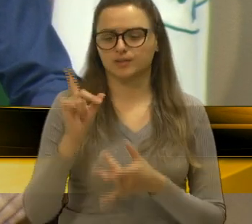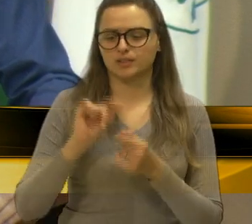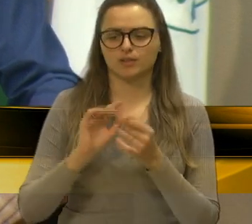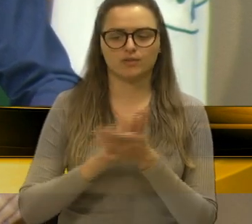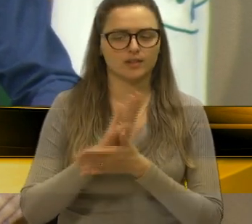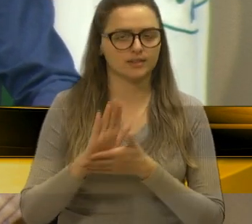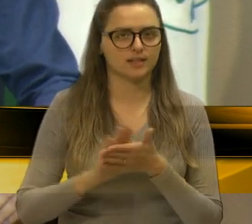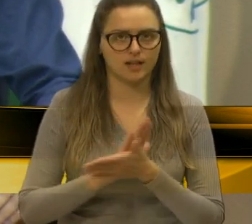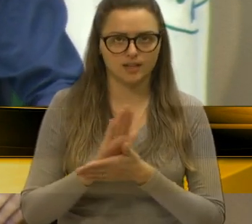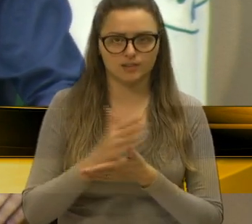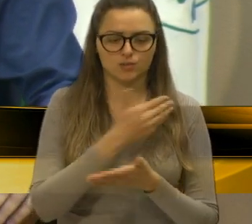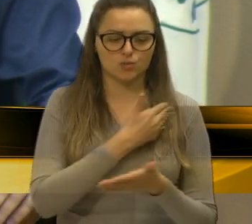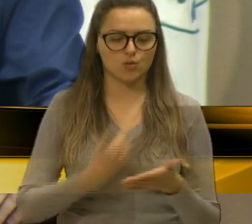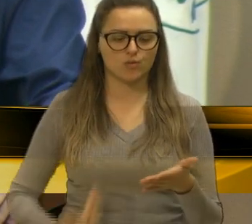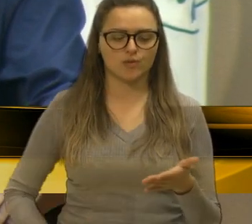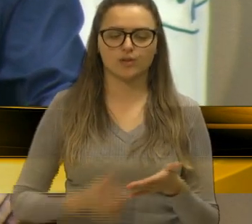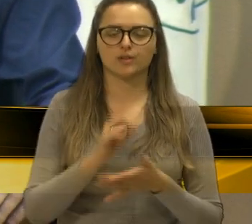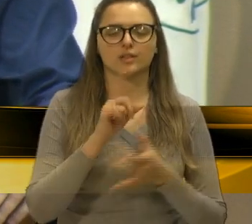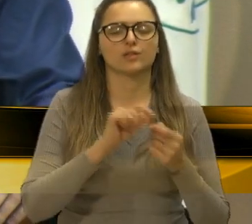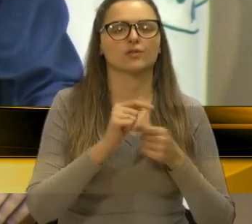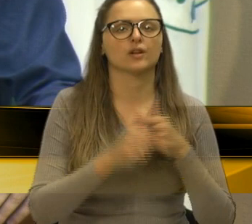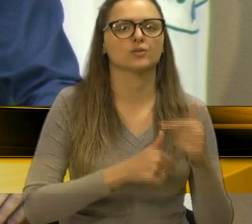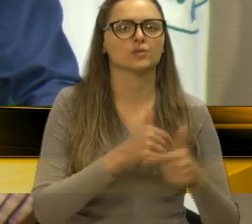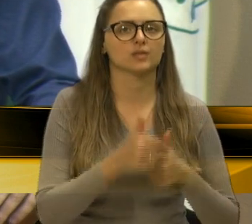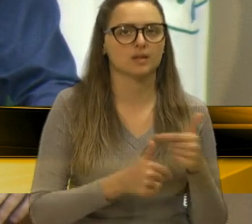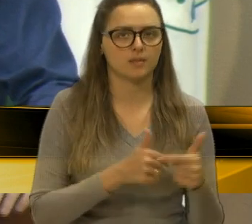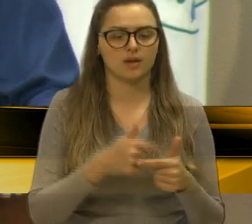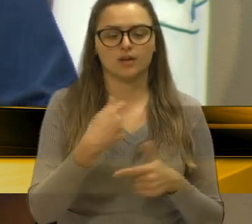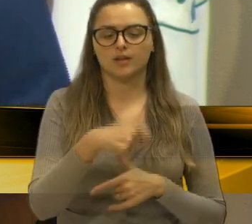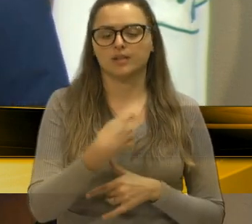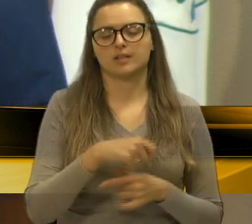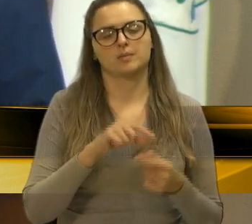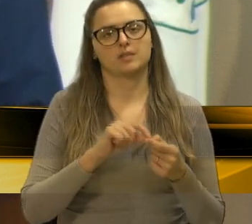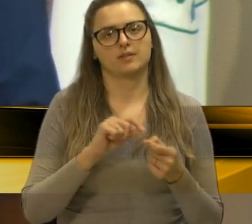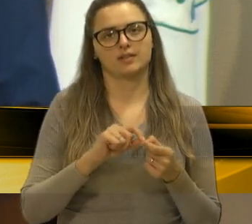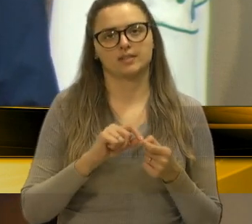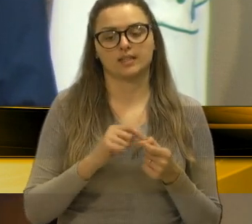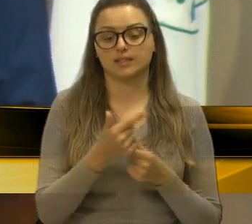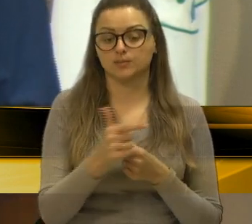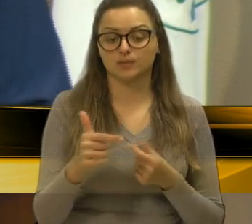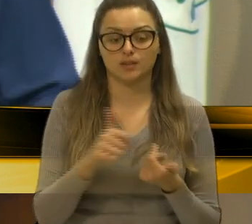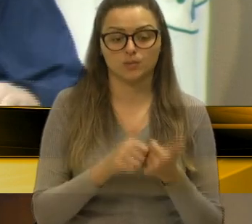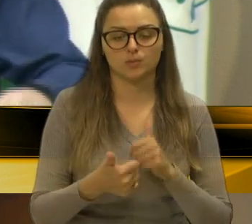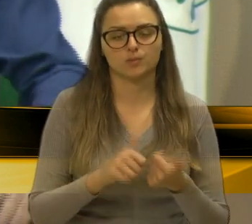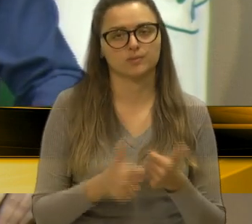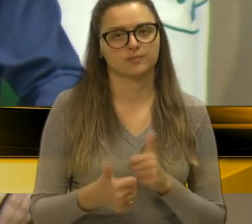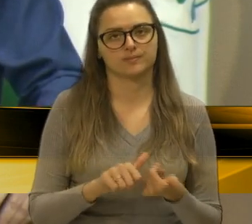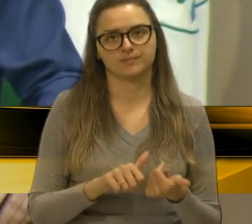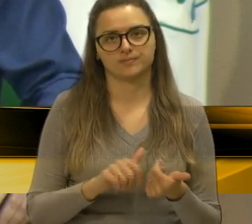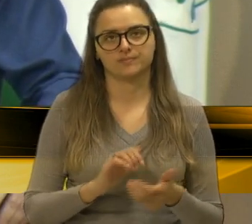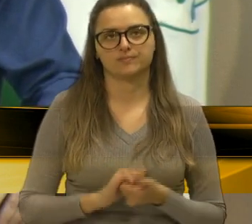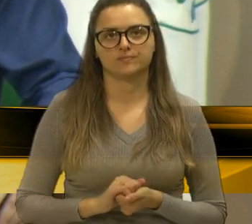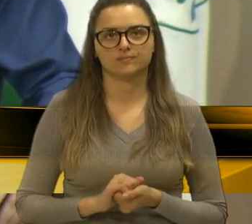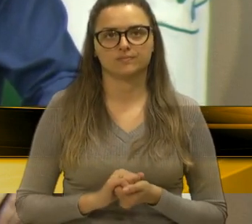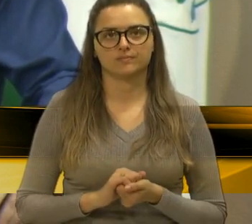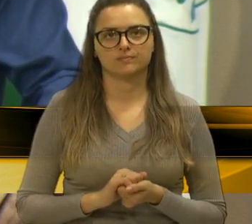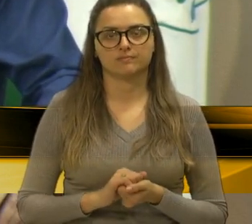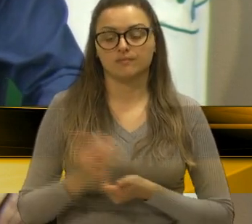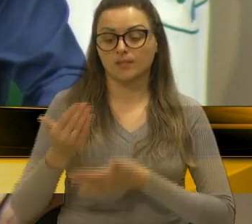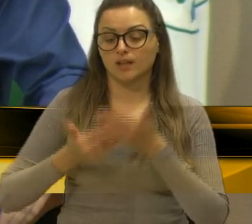que não honra com os seus serviços públicos que deveria prestar com qualidade ao